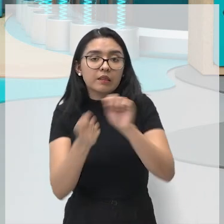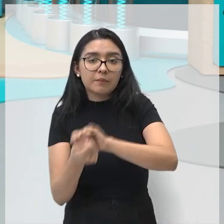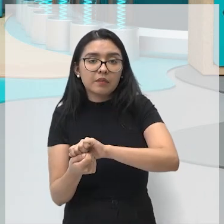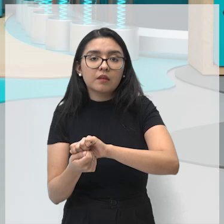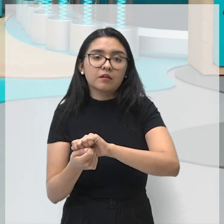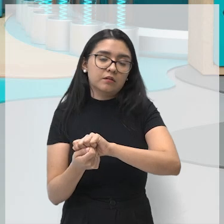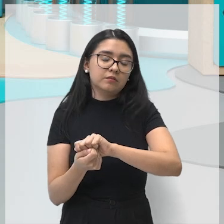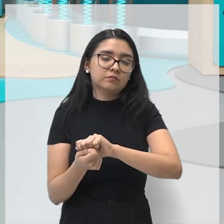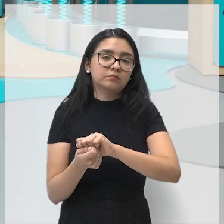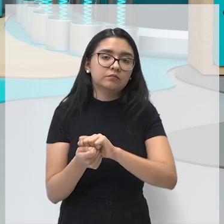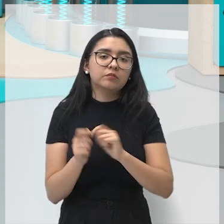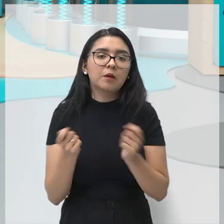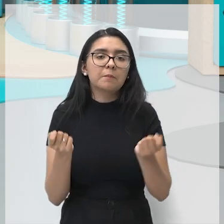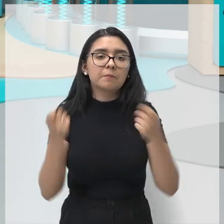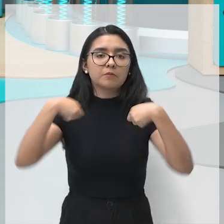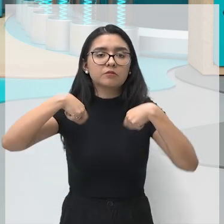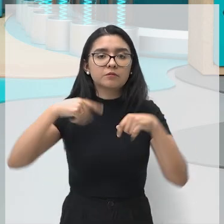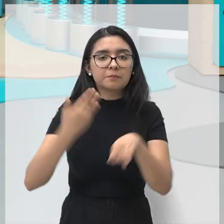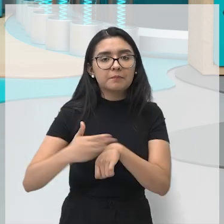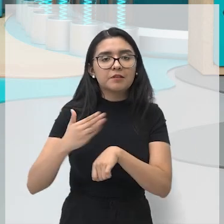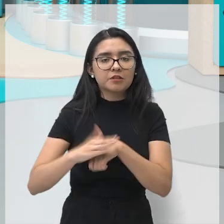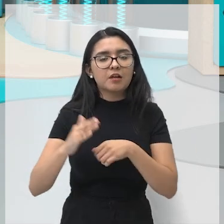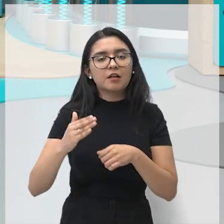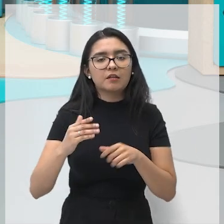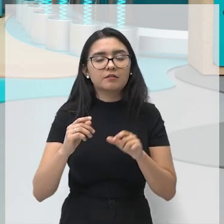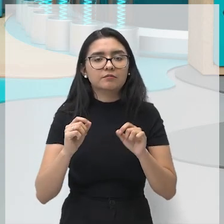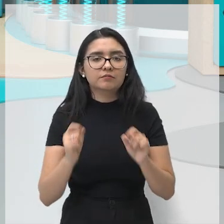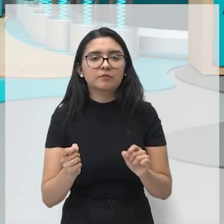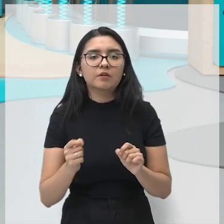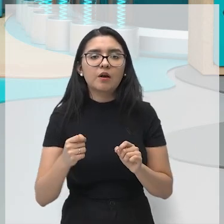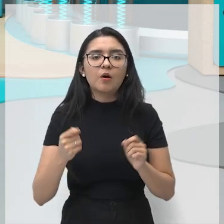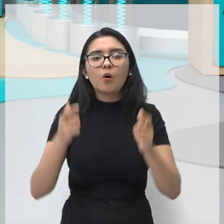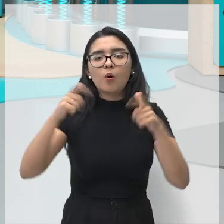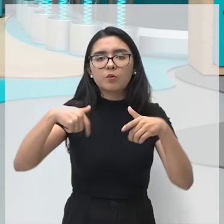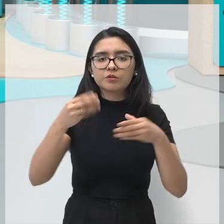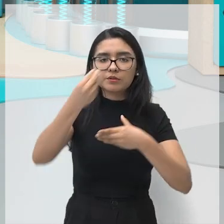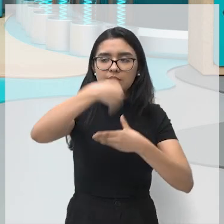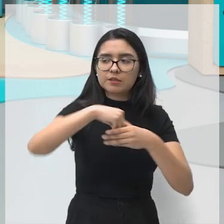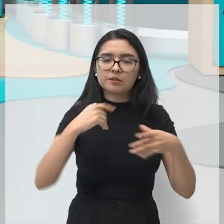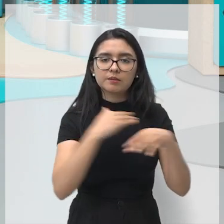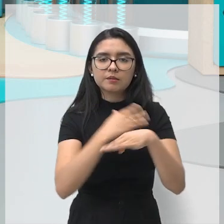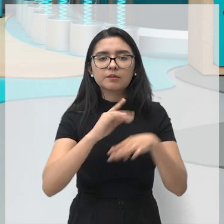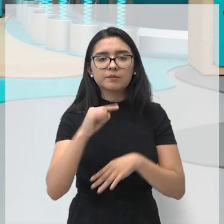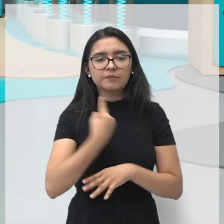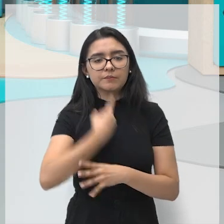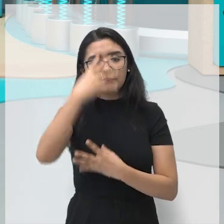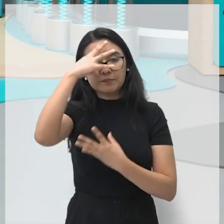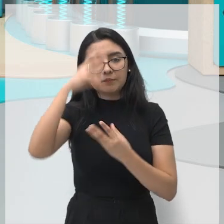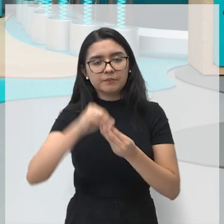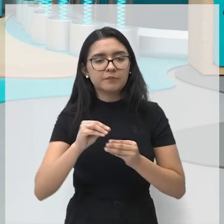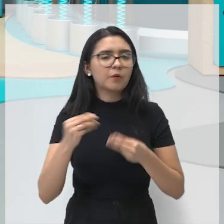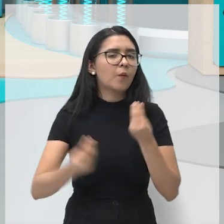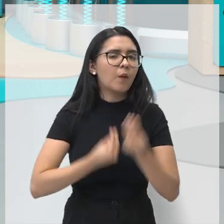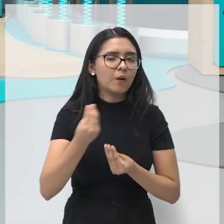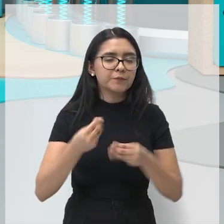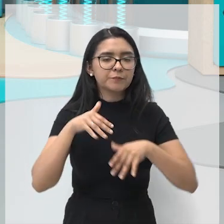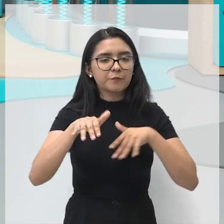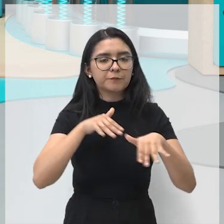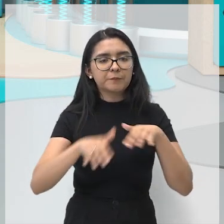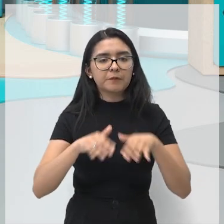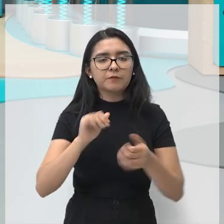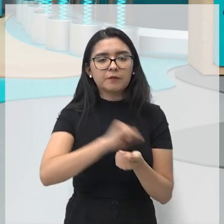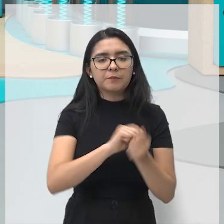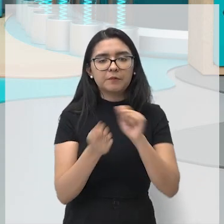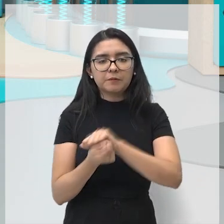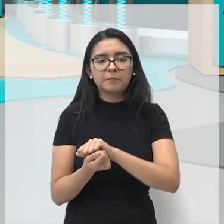adaptação de forma que eles pudessem praticar aquele treinamento nas cidades. E para a gente entender melhor que treinamento era esse, olha, os movimentos que